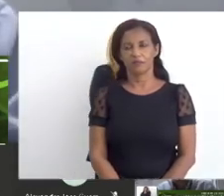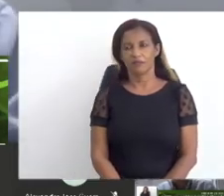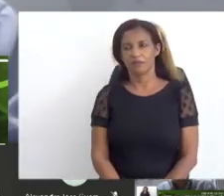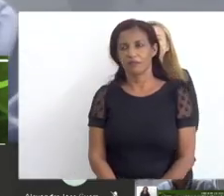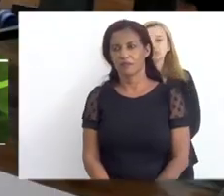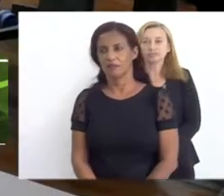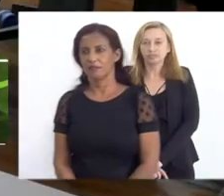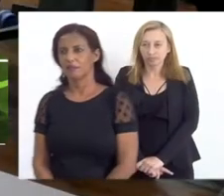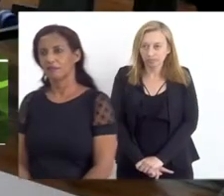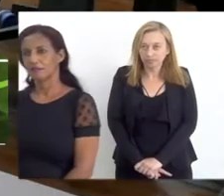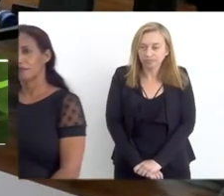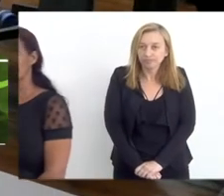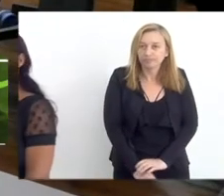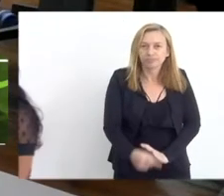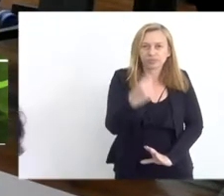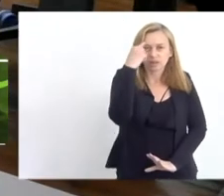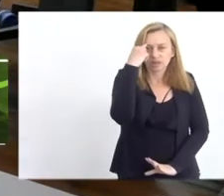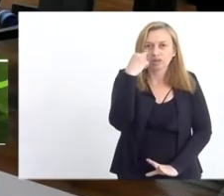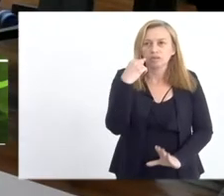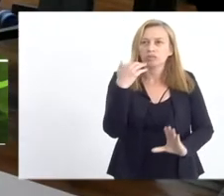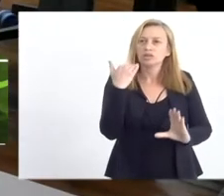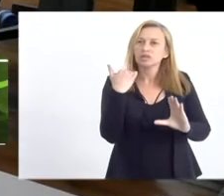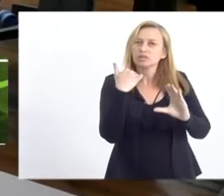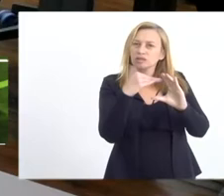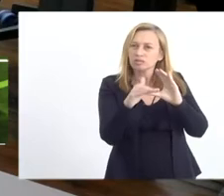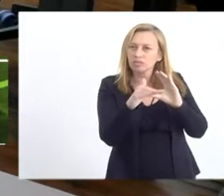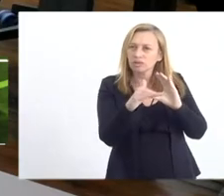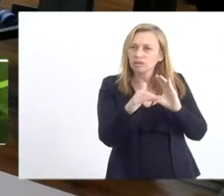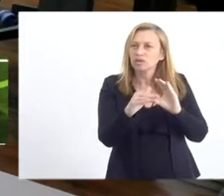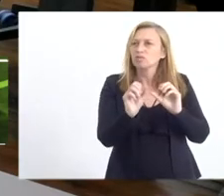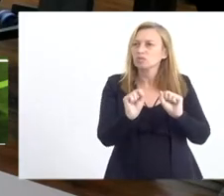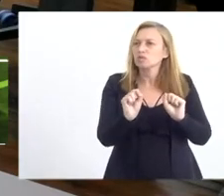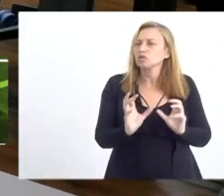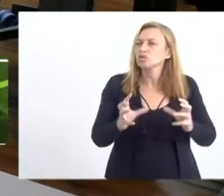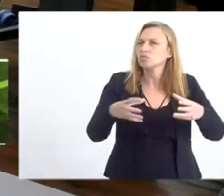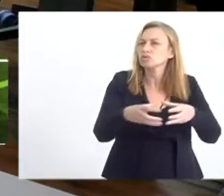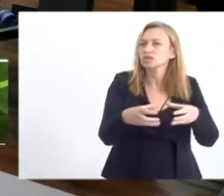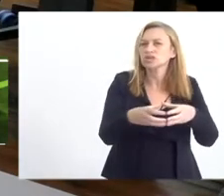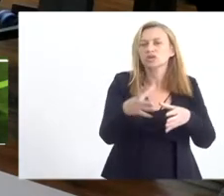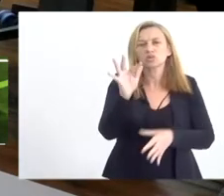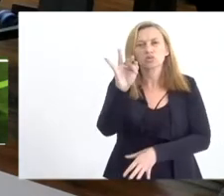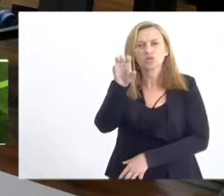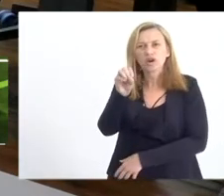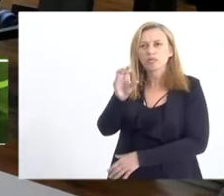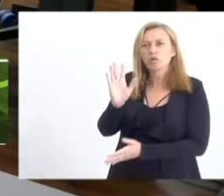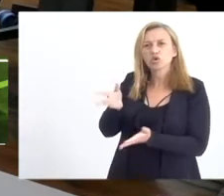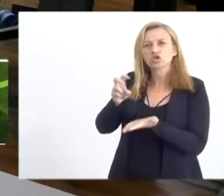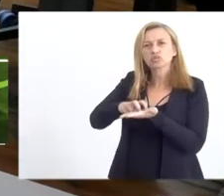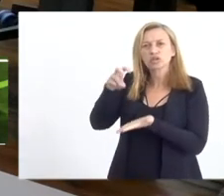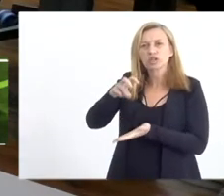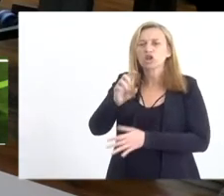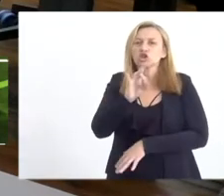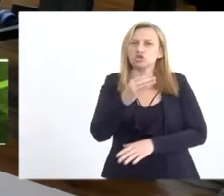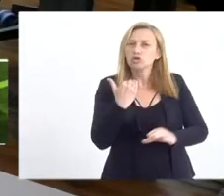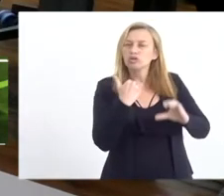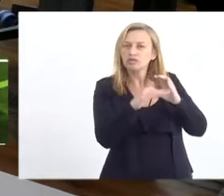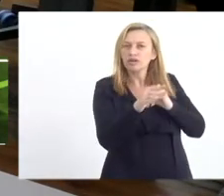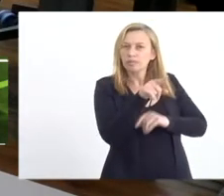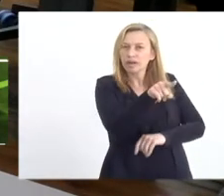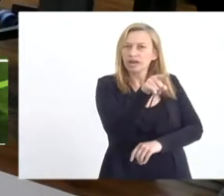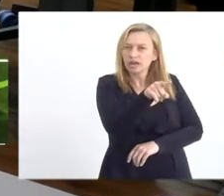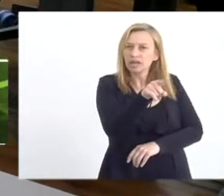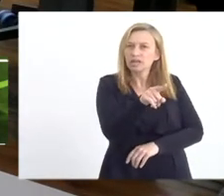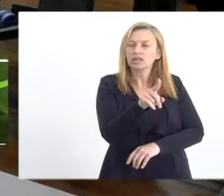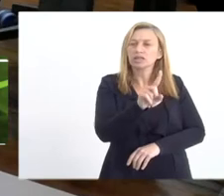Patrick, você pode mandar pelo e-mail que você mandou, o e-mail da comissão para o Fábio, que você mandou hoje de manhã? É só mandar para ele que ele